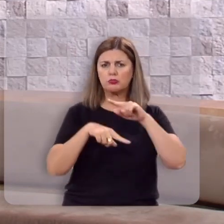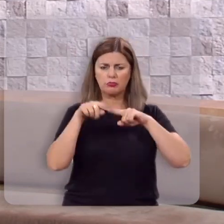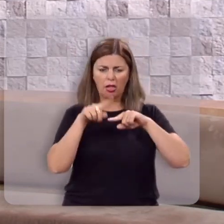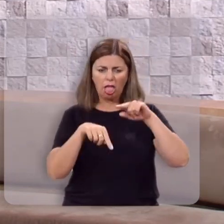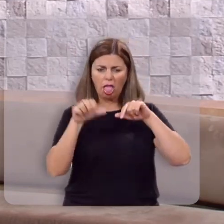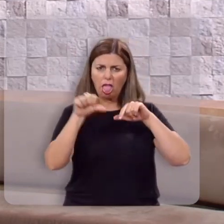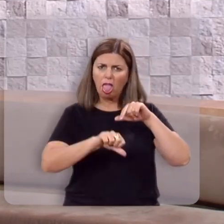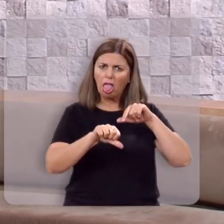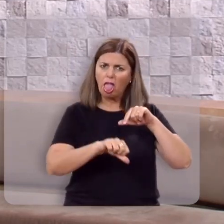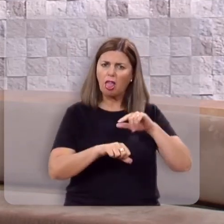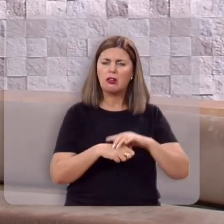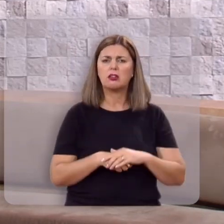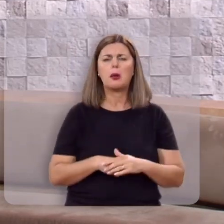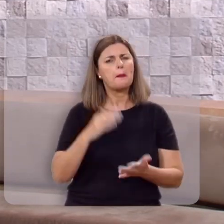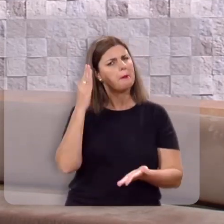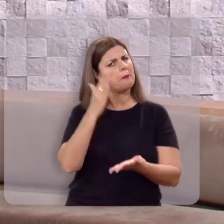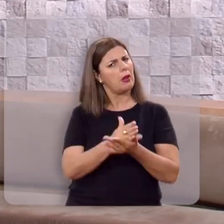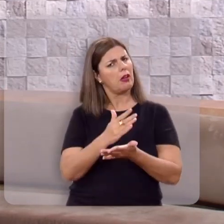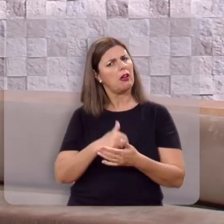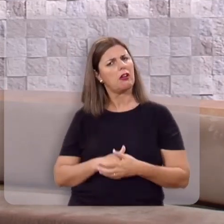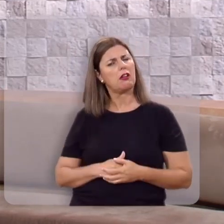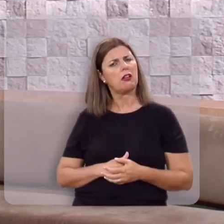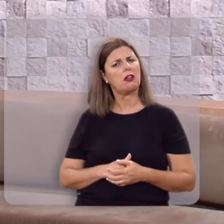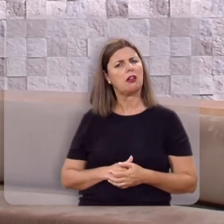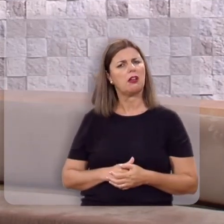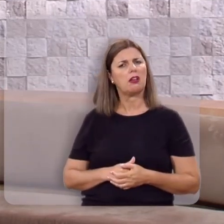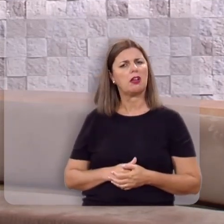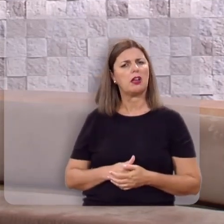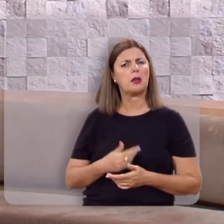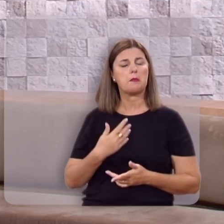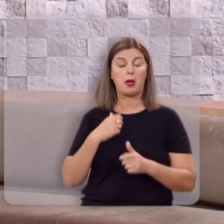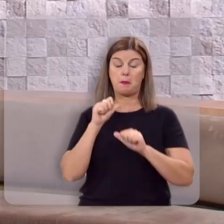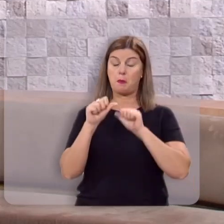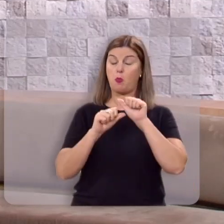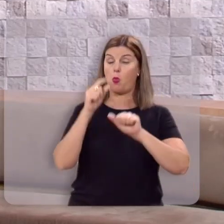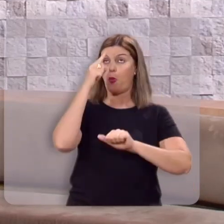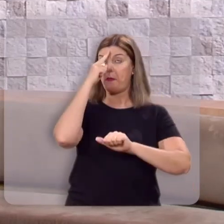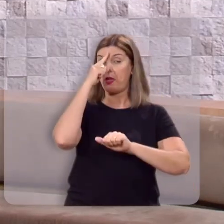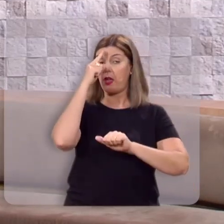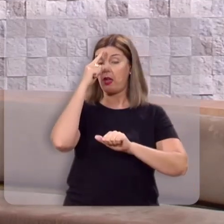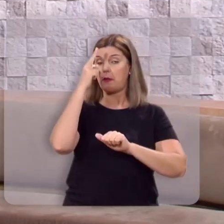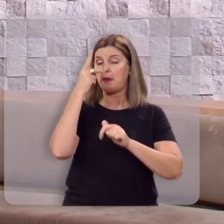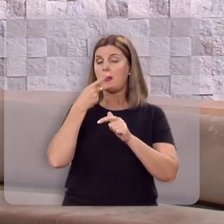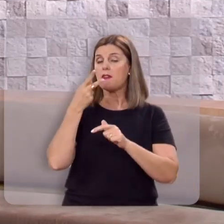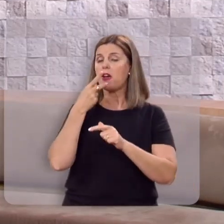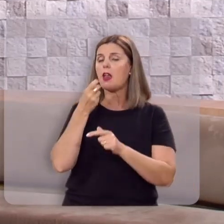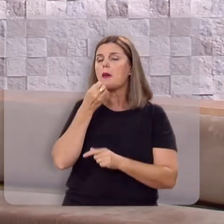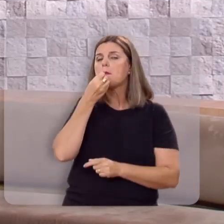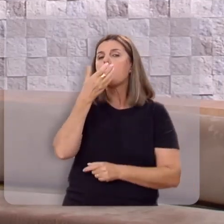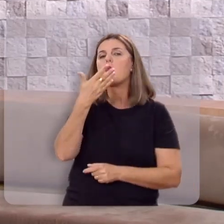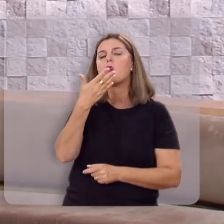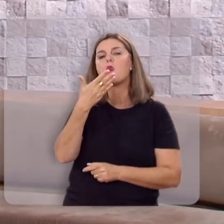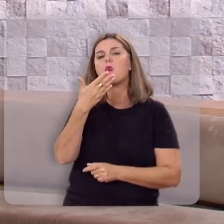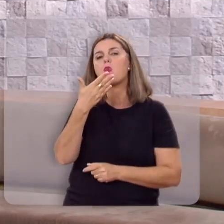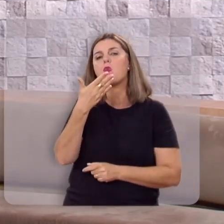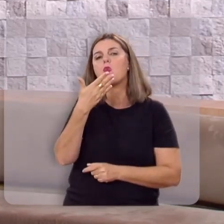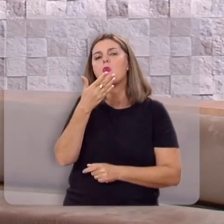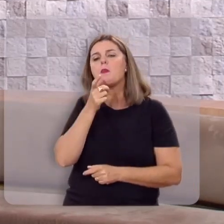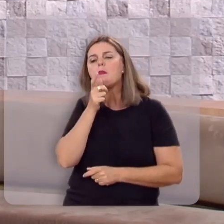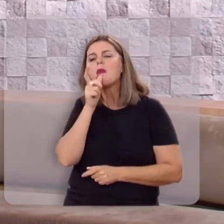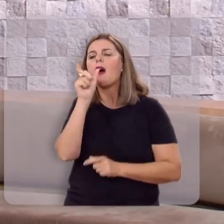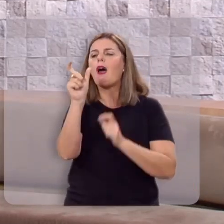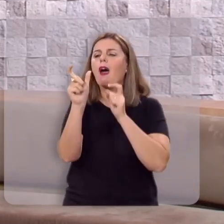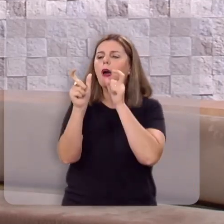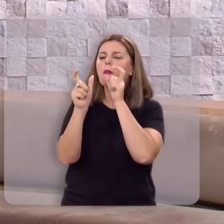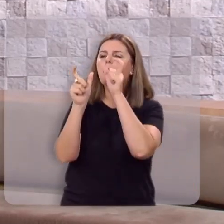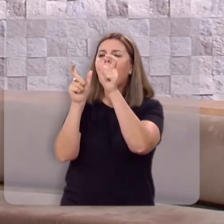falar palavras chulas, para com isso. Reprograma a sua mente para falar palavras boas,